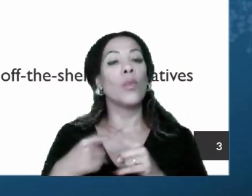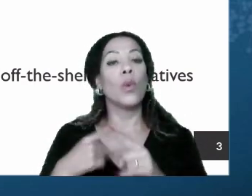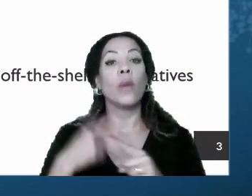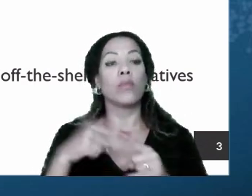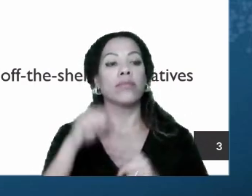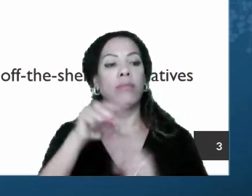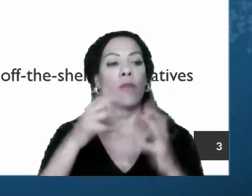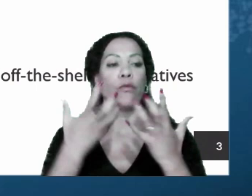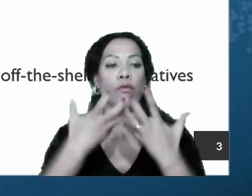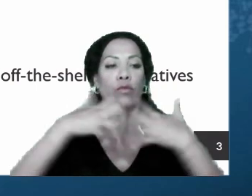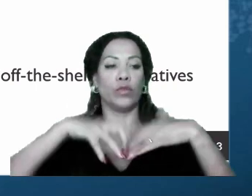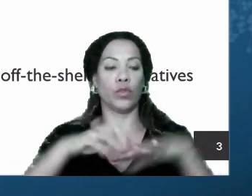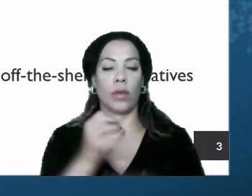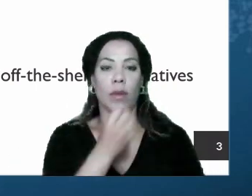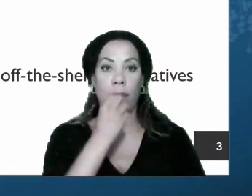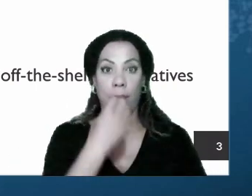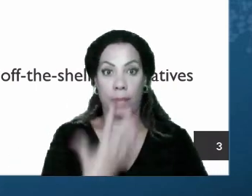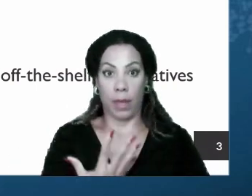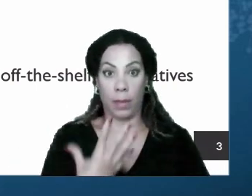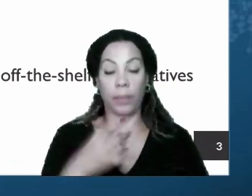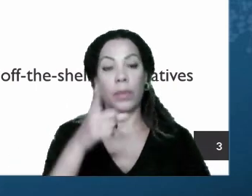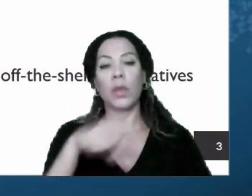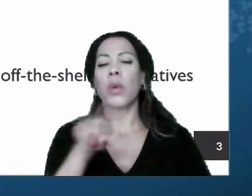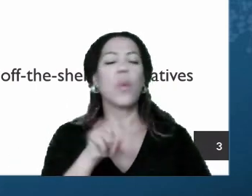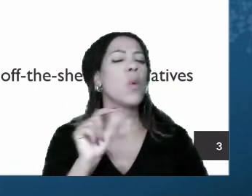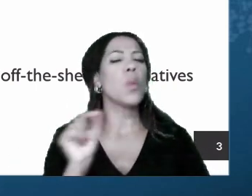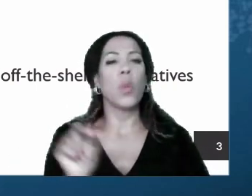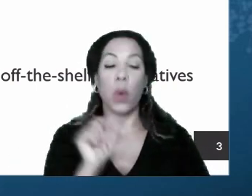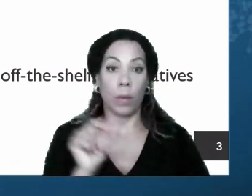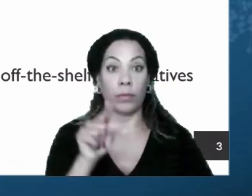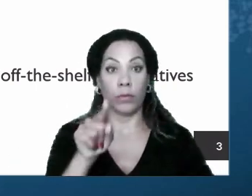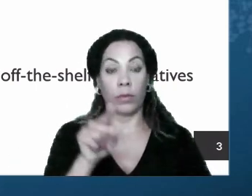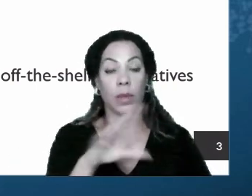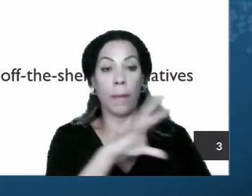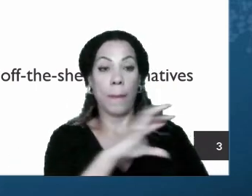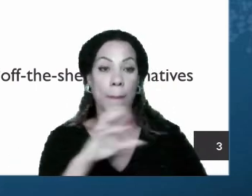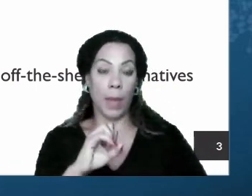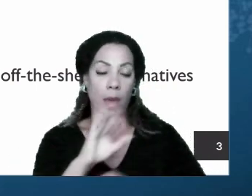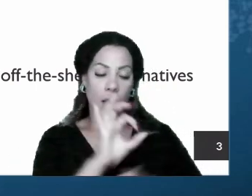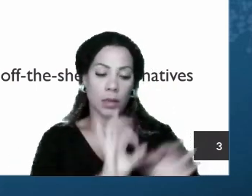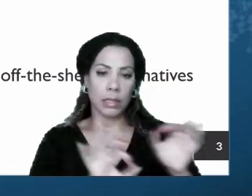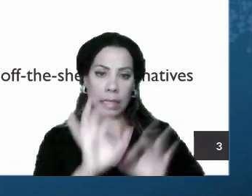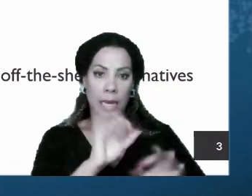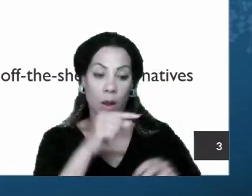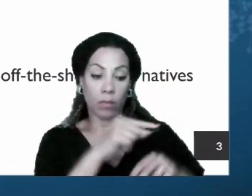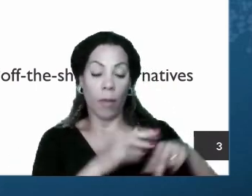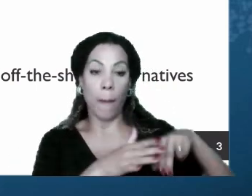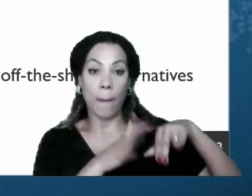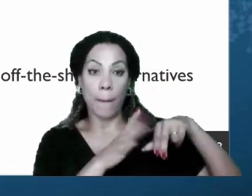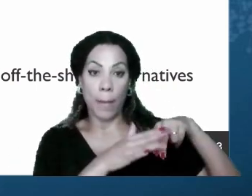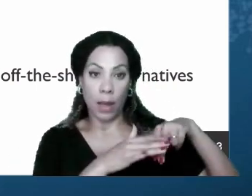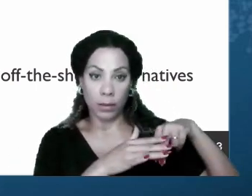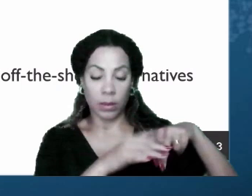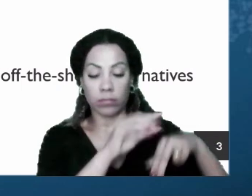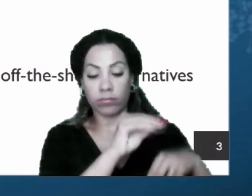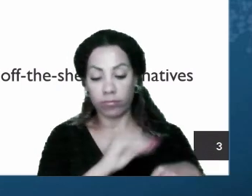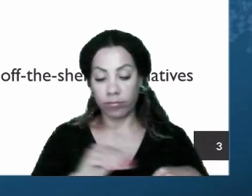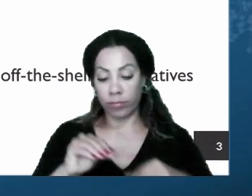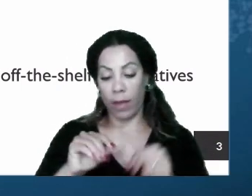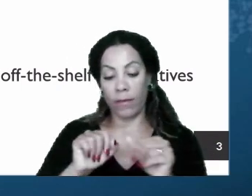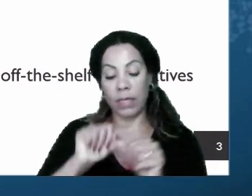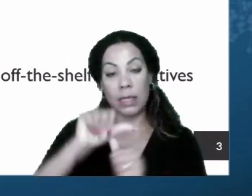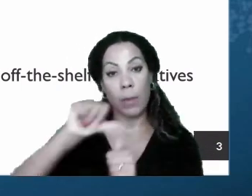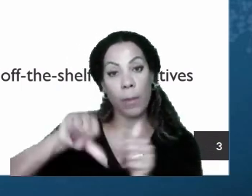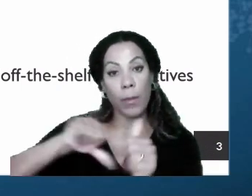bem. E elas são, o que elas são? Você pega as células de um paciente, você faz uma mudança,